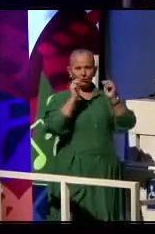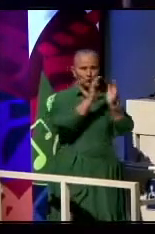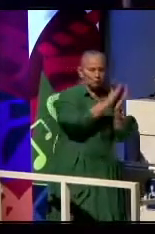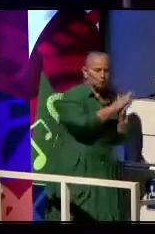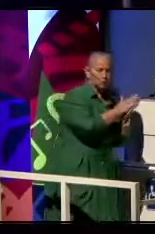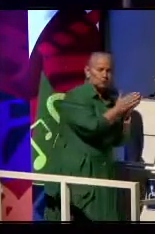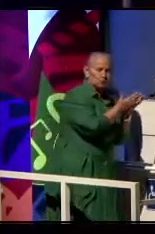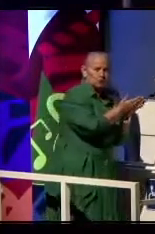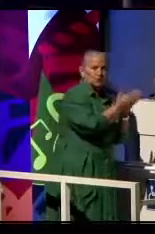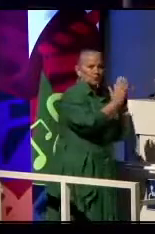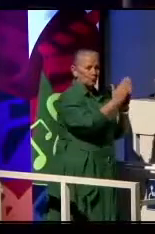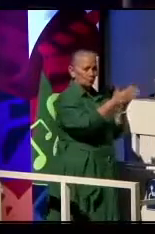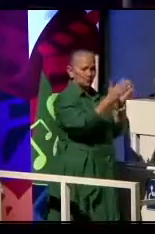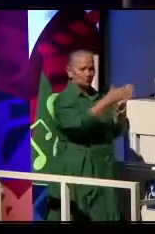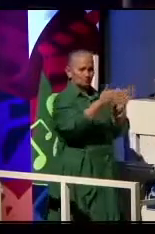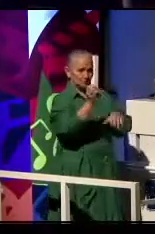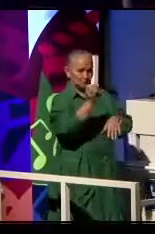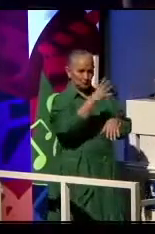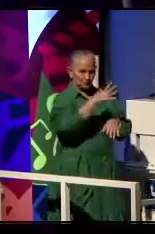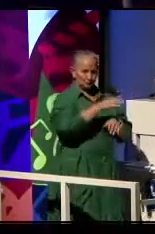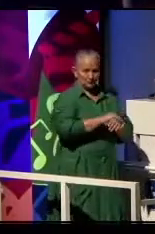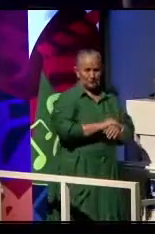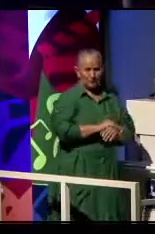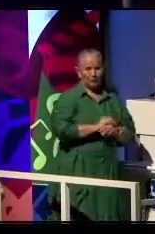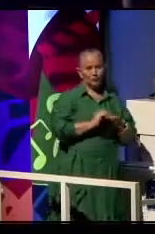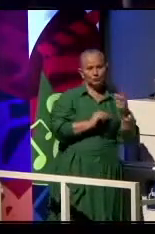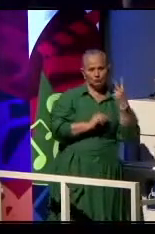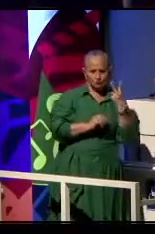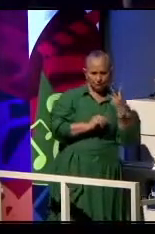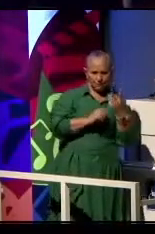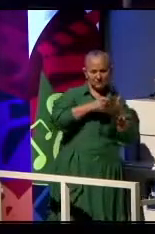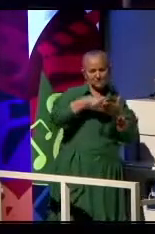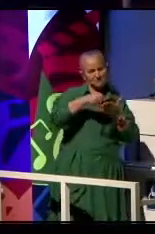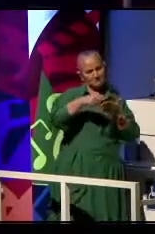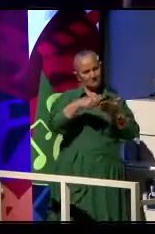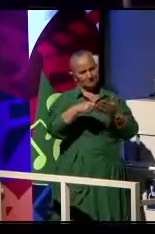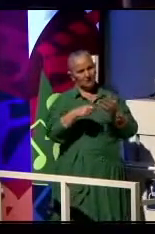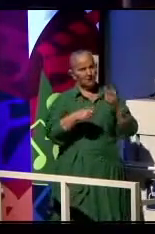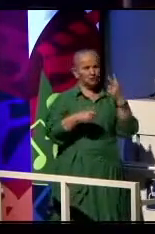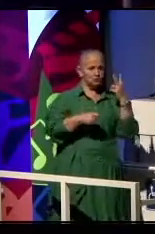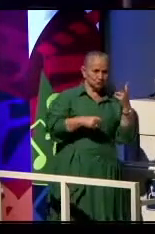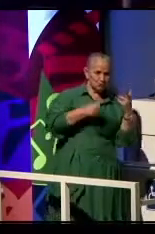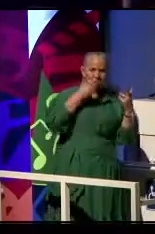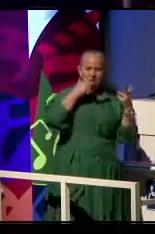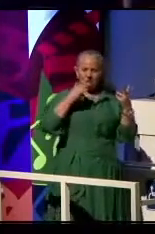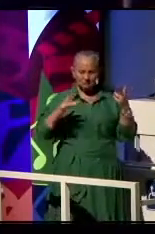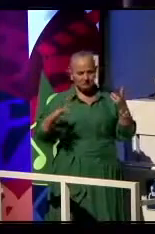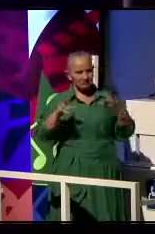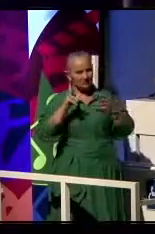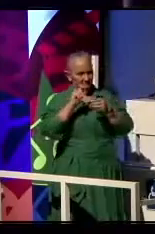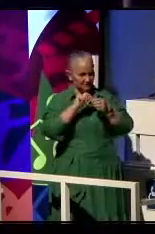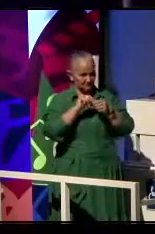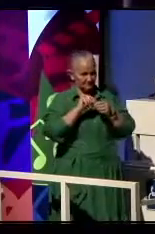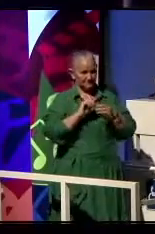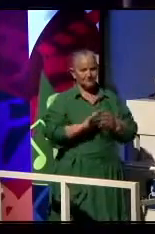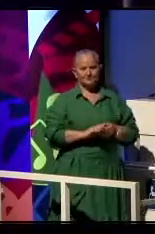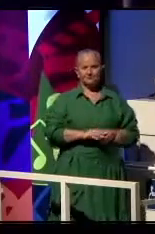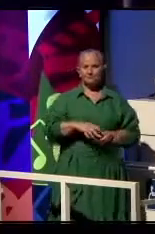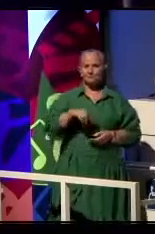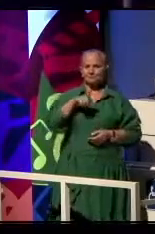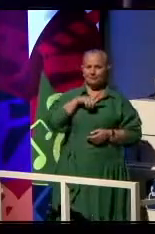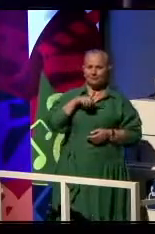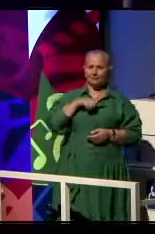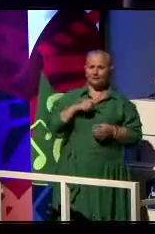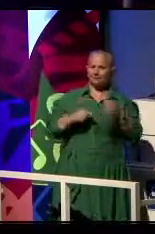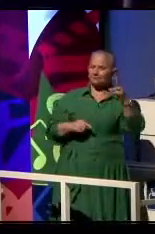Esse núcleo duro que eu falo, que são os dois compositores e os cinco letristas. Nessa foto também, aí tem o Wagner